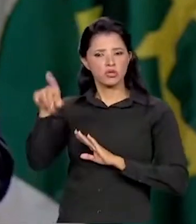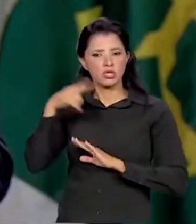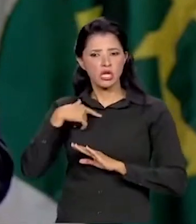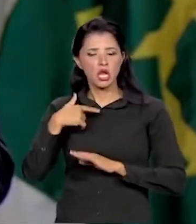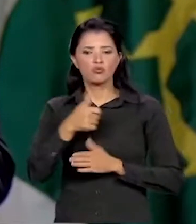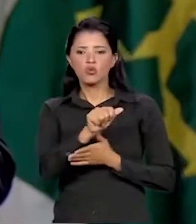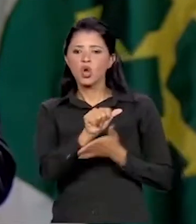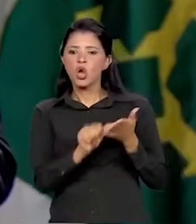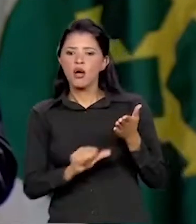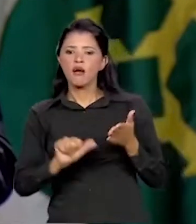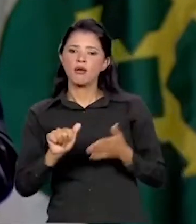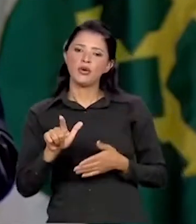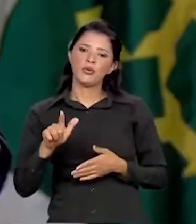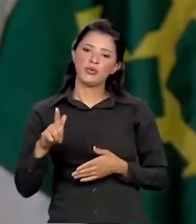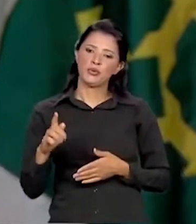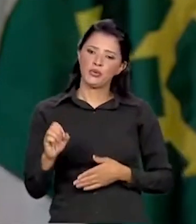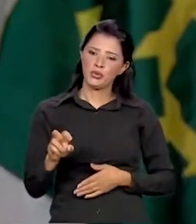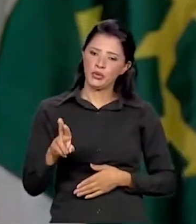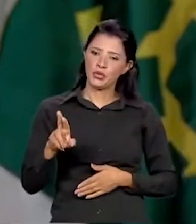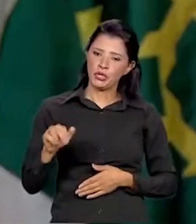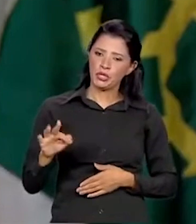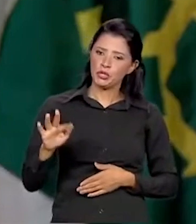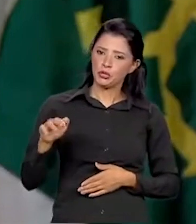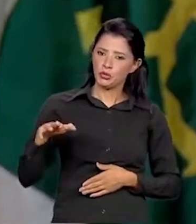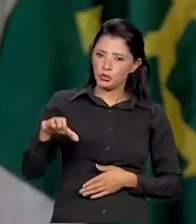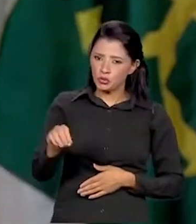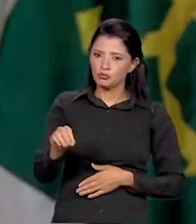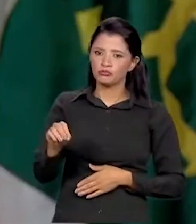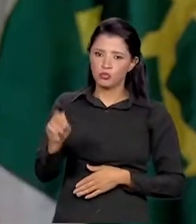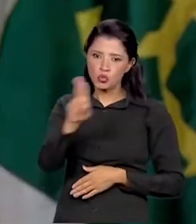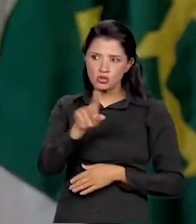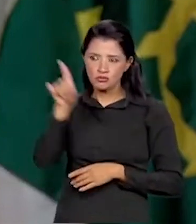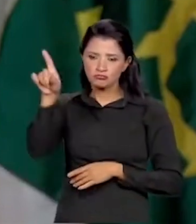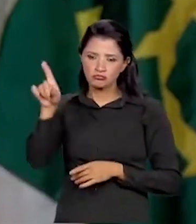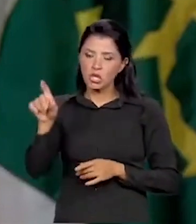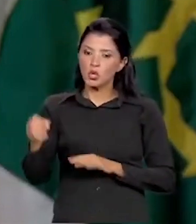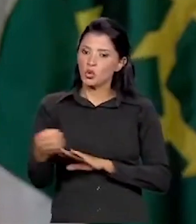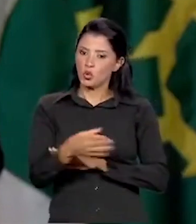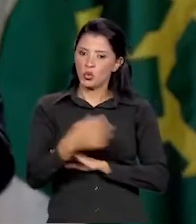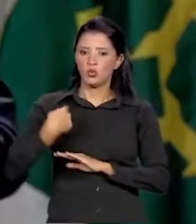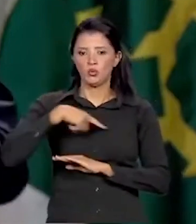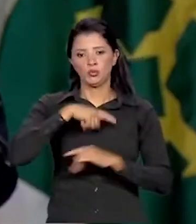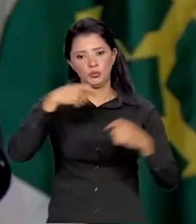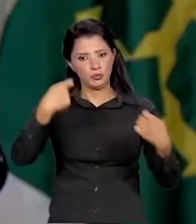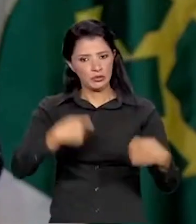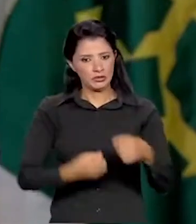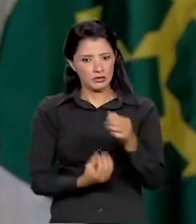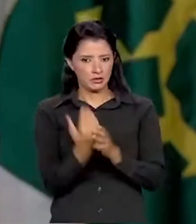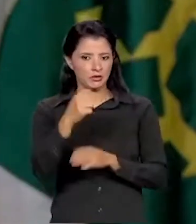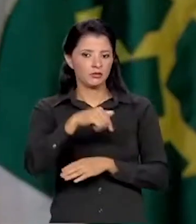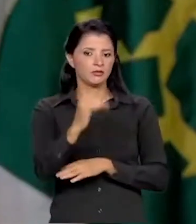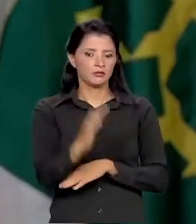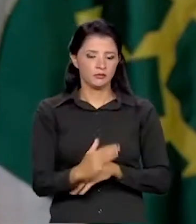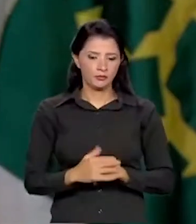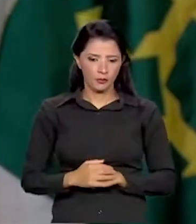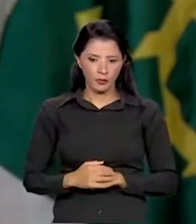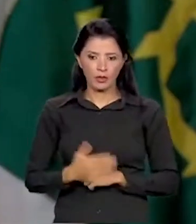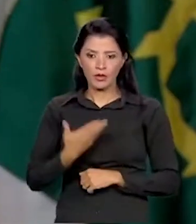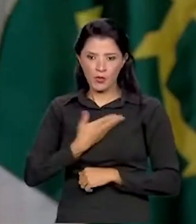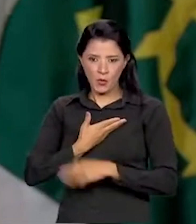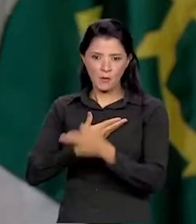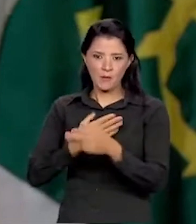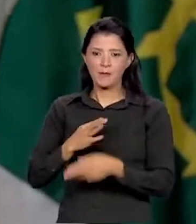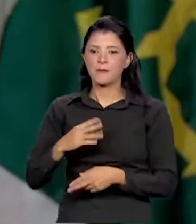dos algoritmos. É uma coisa nova que nós vamos ter que criar. Ver o companheiro Patar,